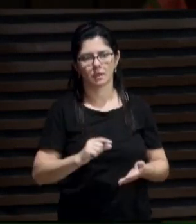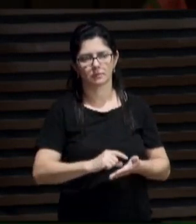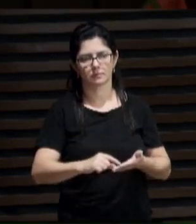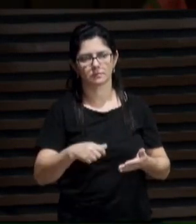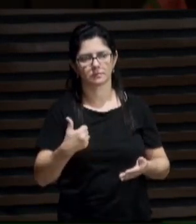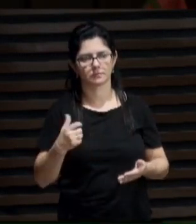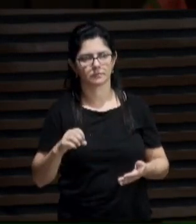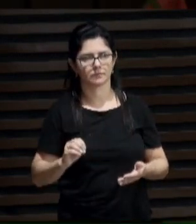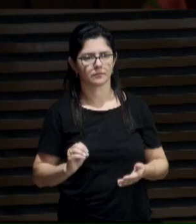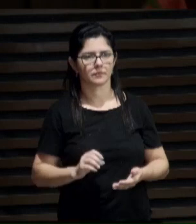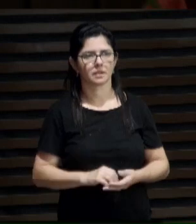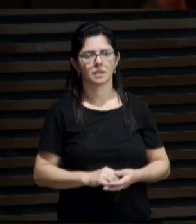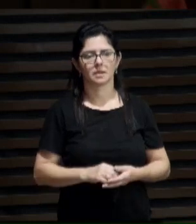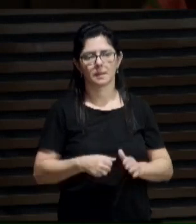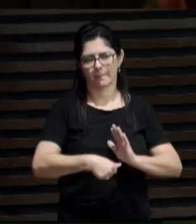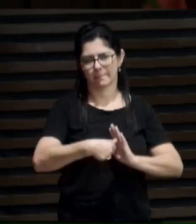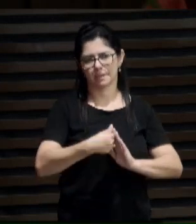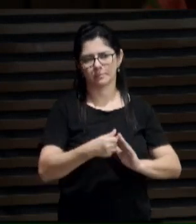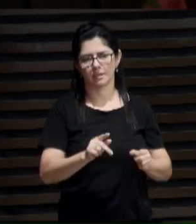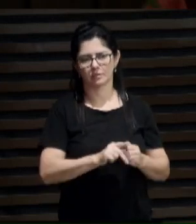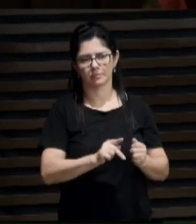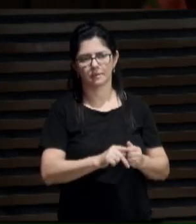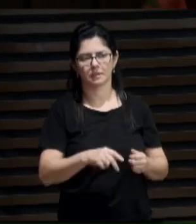de 1 Pedro, capítulo 1, do versículo 18 a 21.